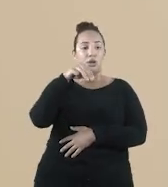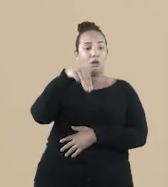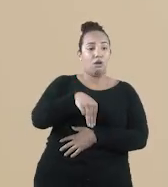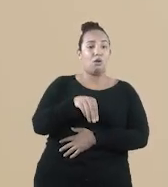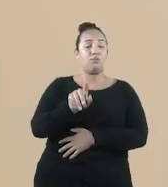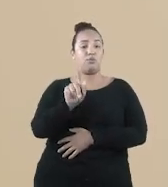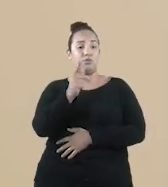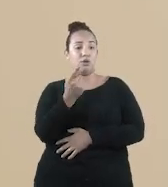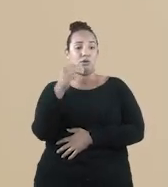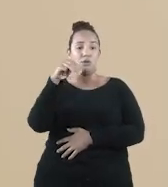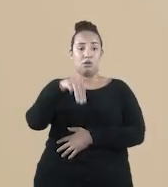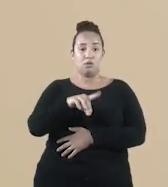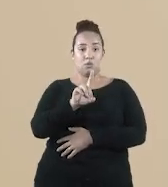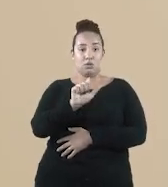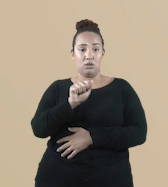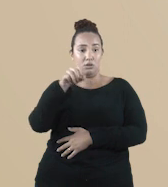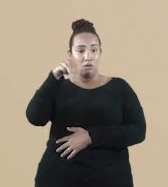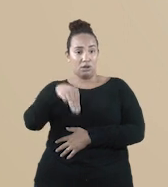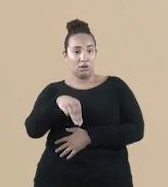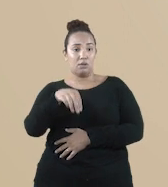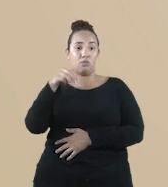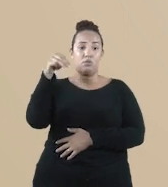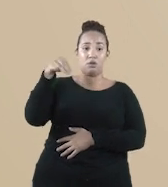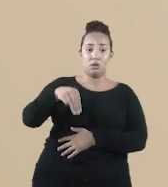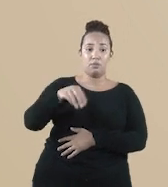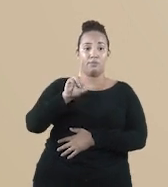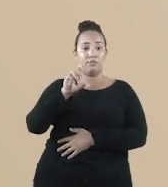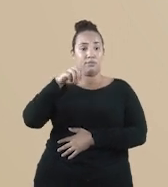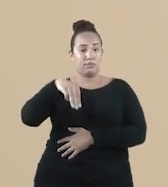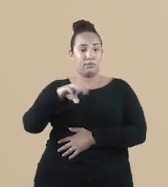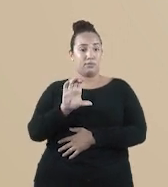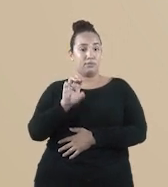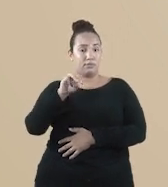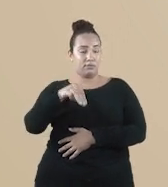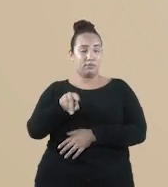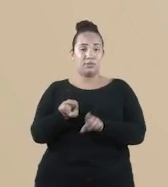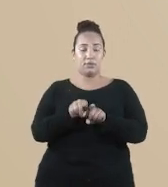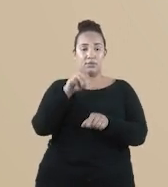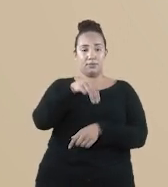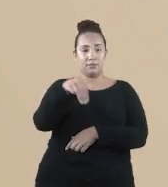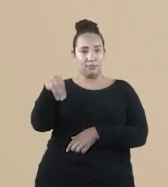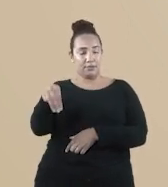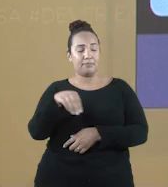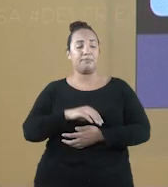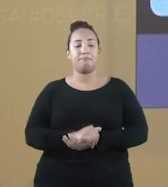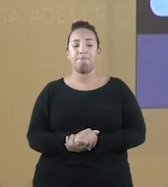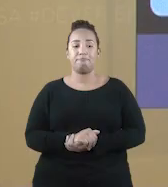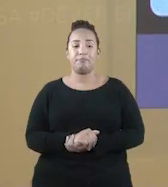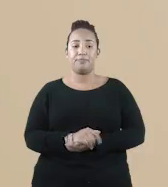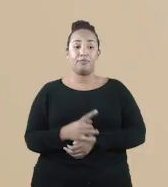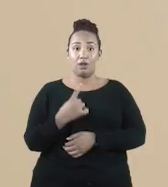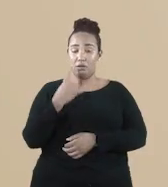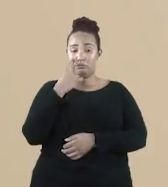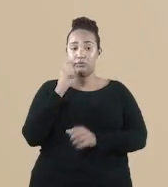o hectômetro, o decâmetro, o decímetro, o centímetro e o milímetro.